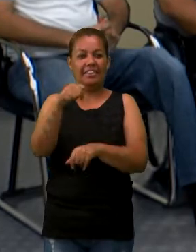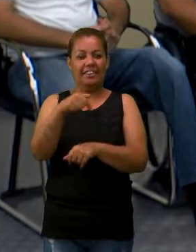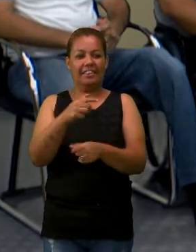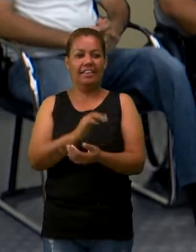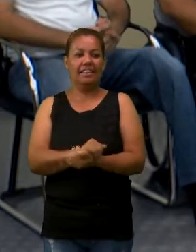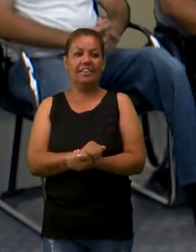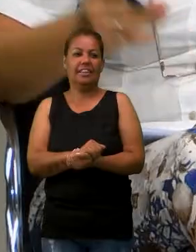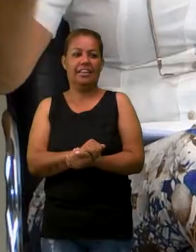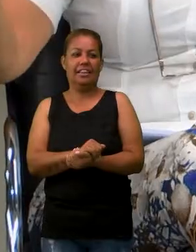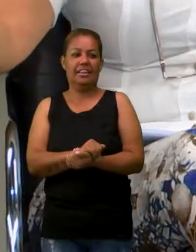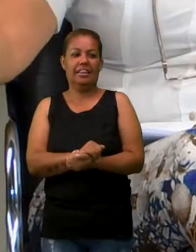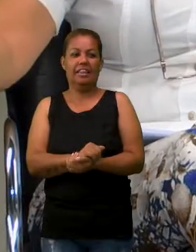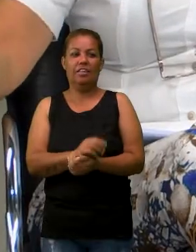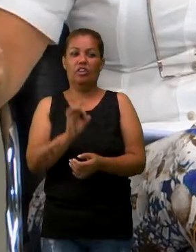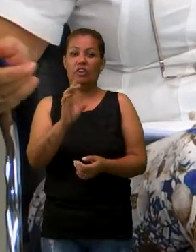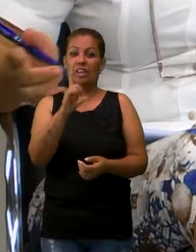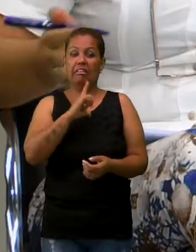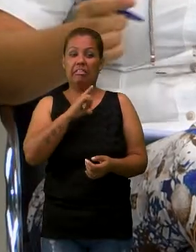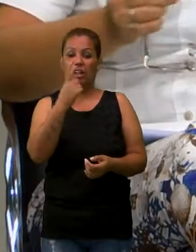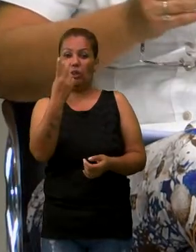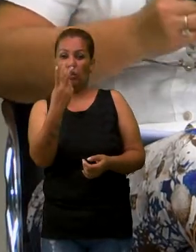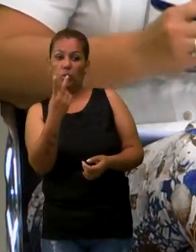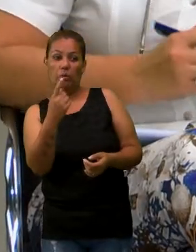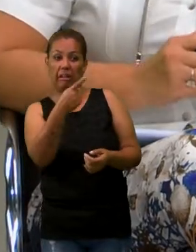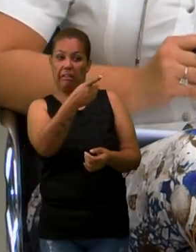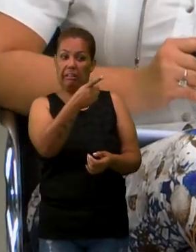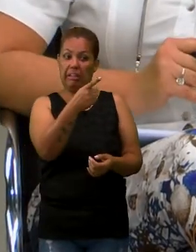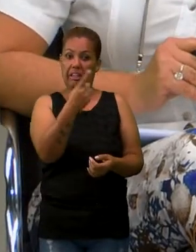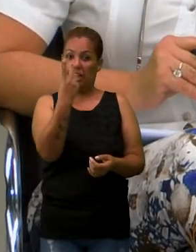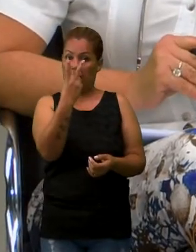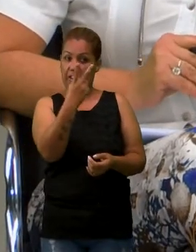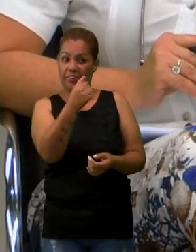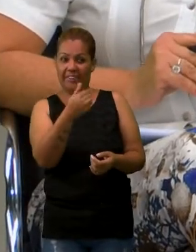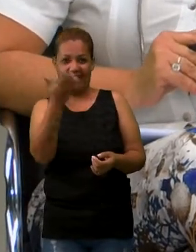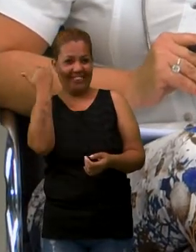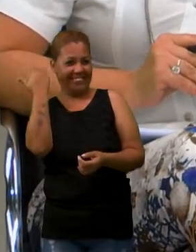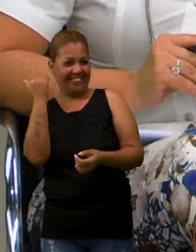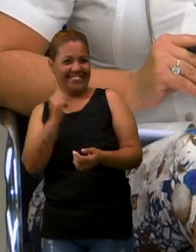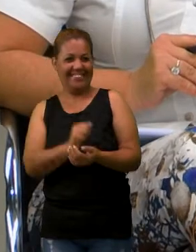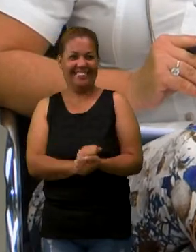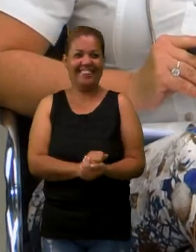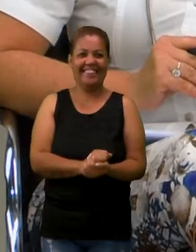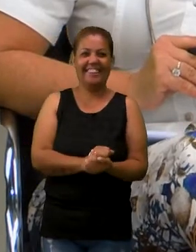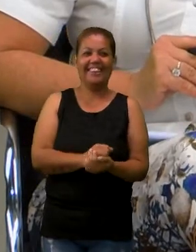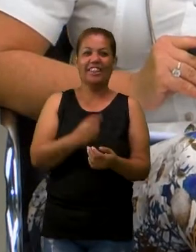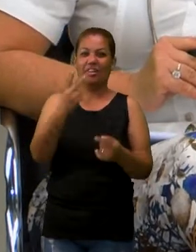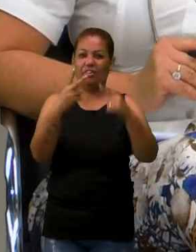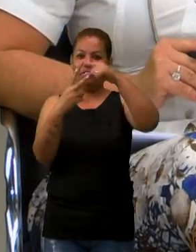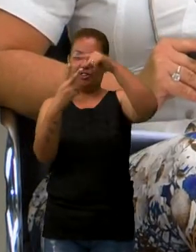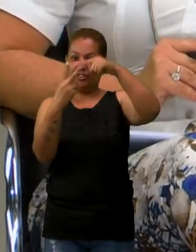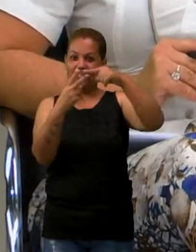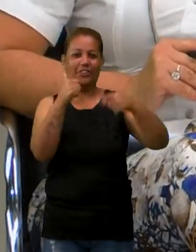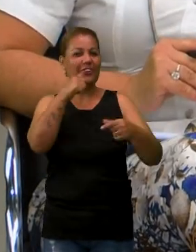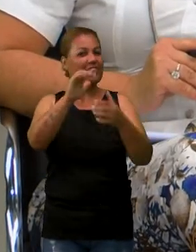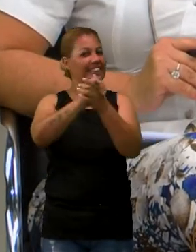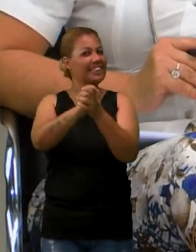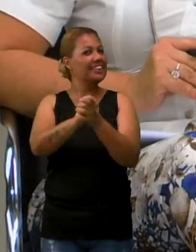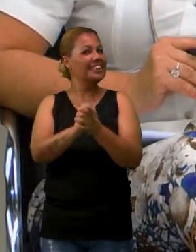agora se ele falou só tem homem você tem o menor foi conduzido a